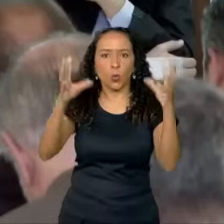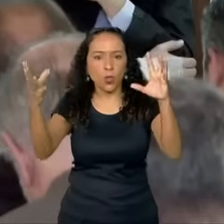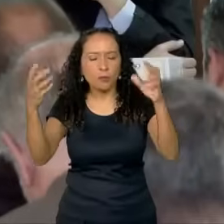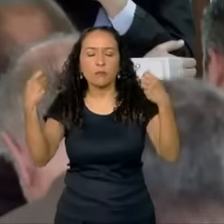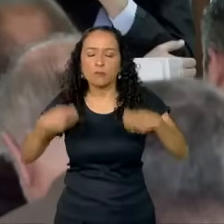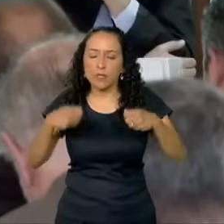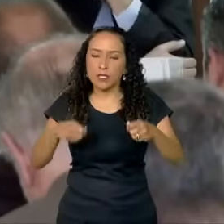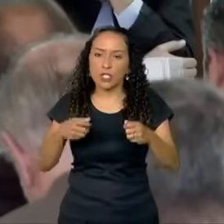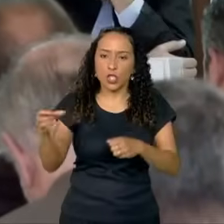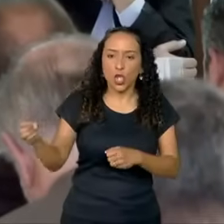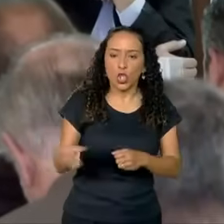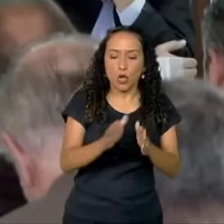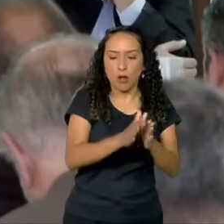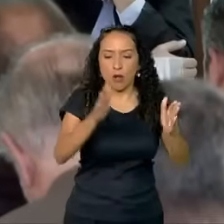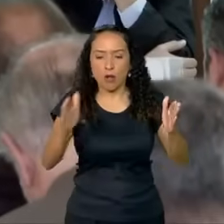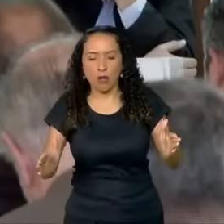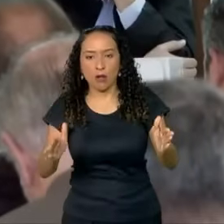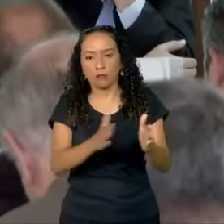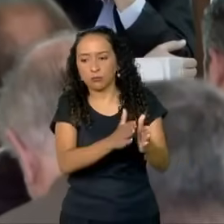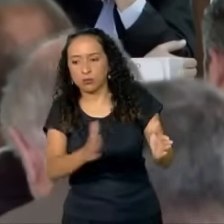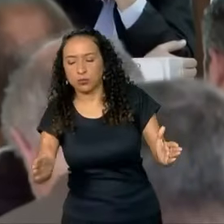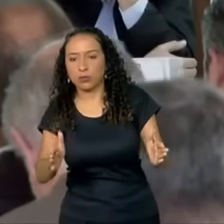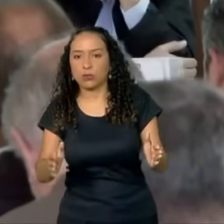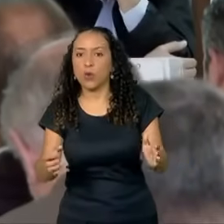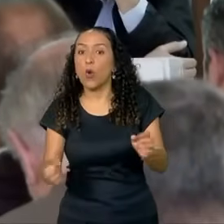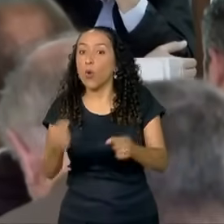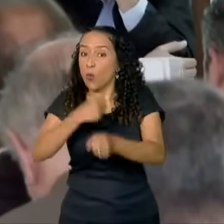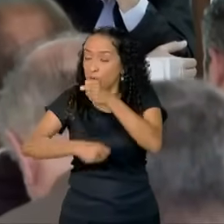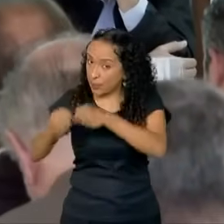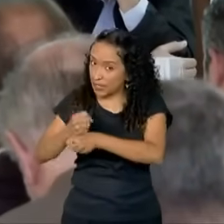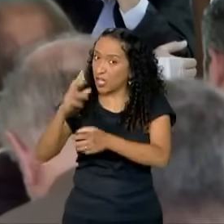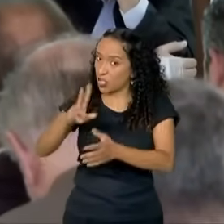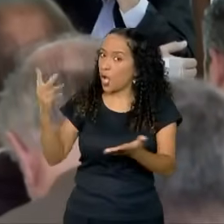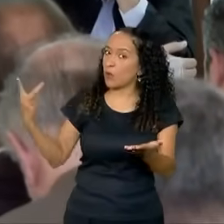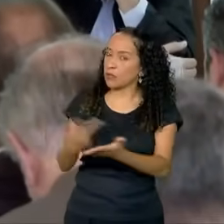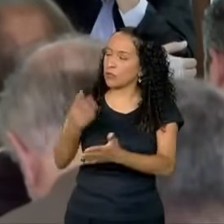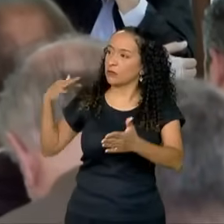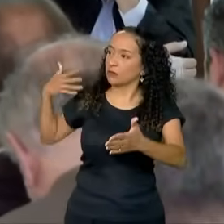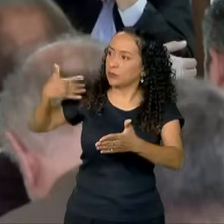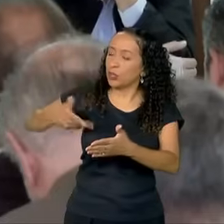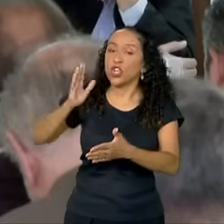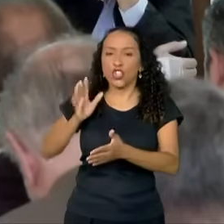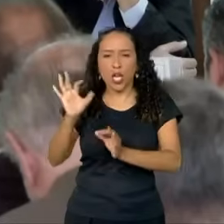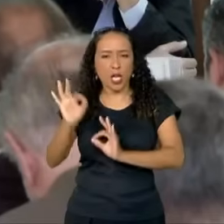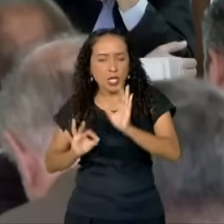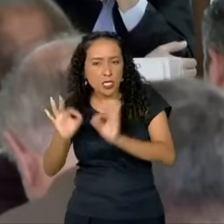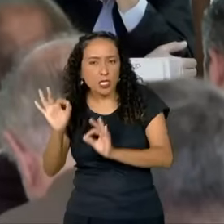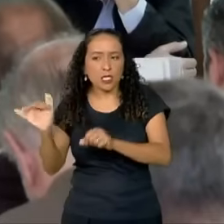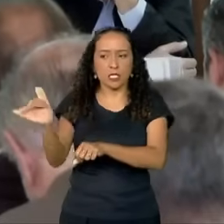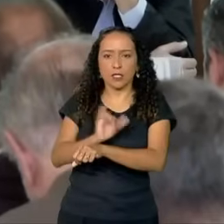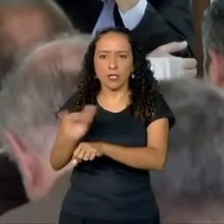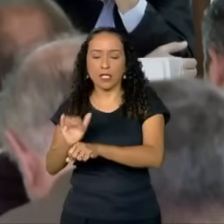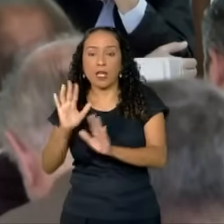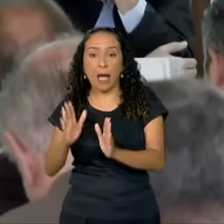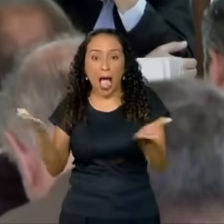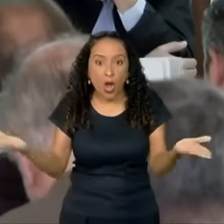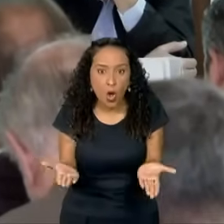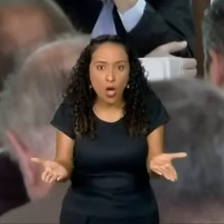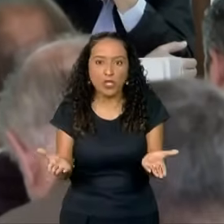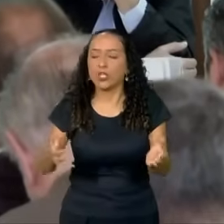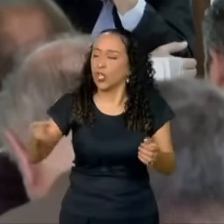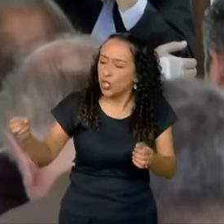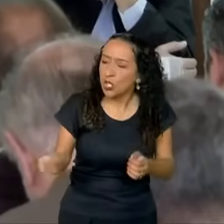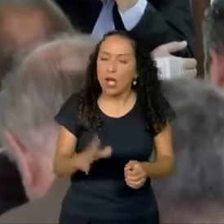passar por um novo estágio, desde o ano passado, especialmente em função do que aconteceu. A gente já vinha tomando medidas, mas a gente vai ter que tomar numa